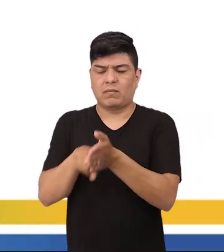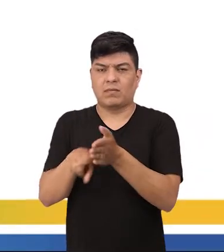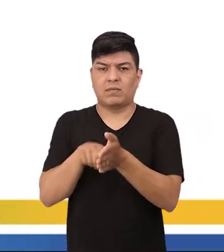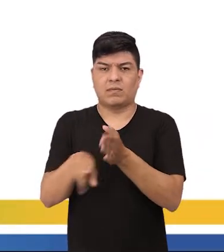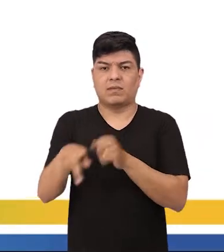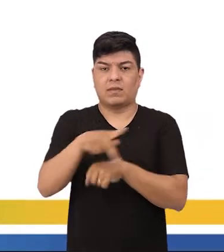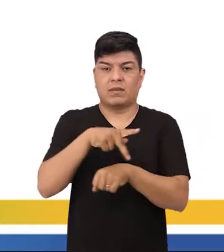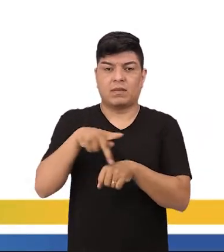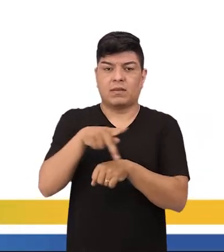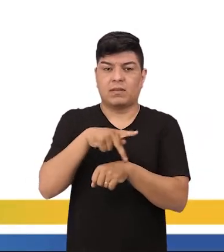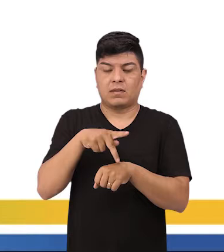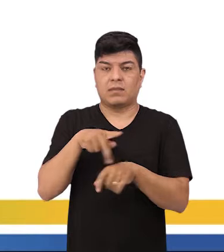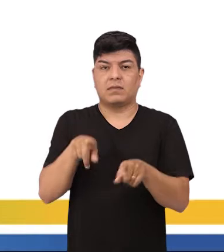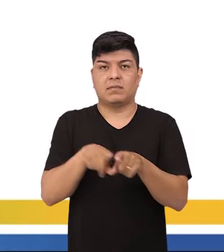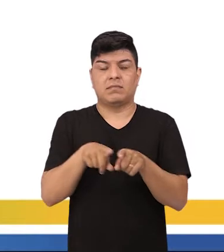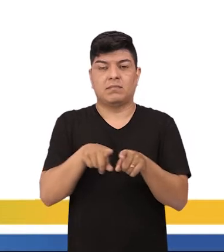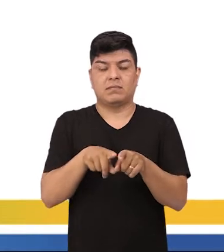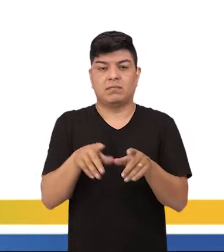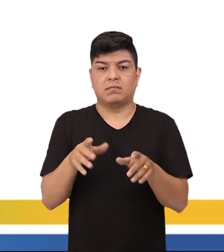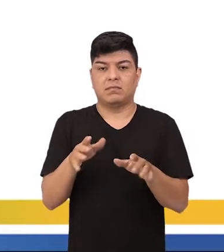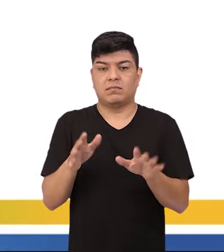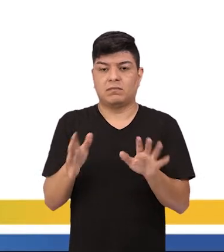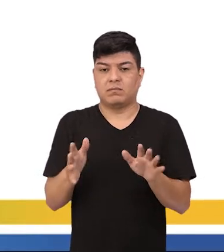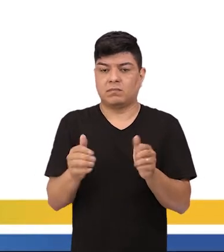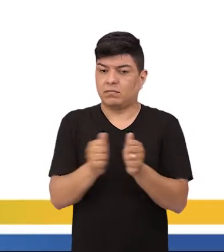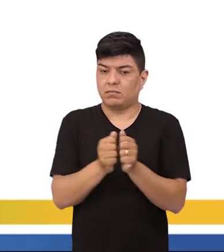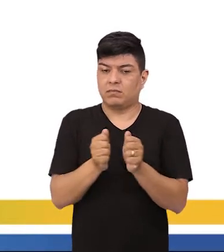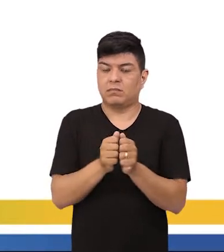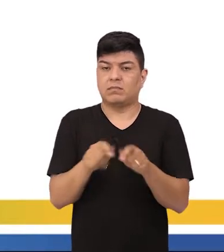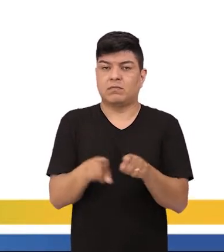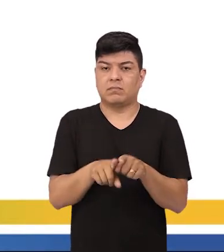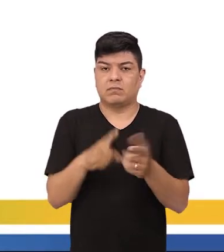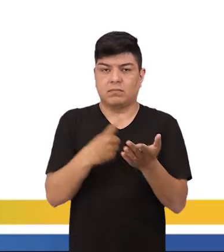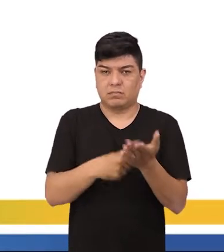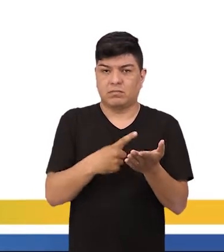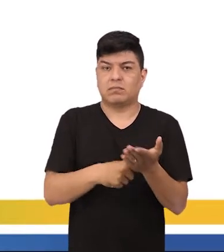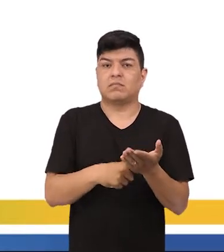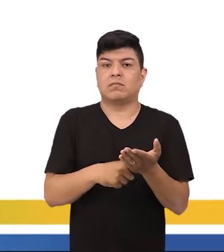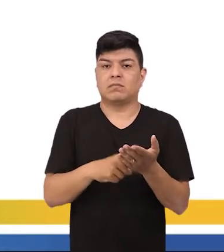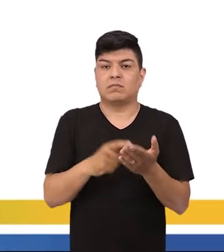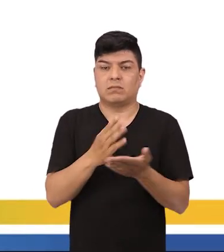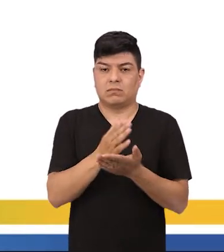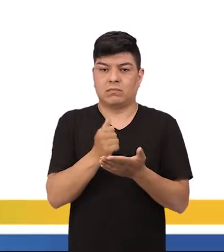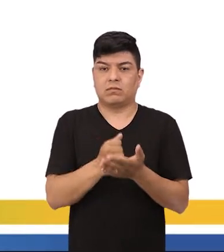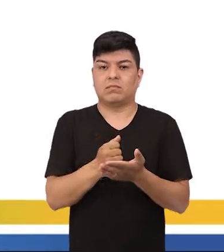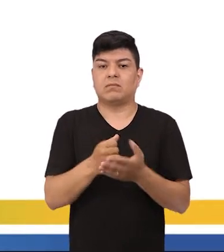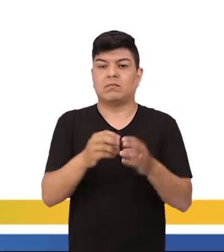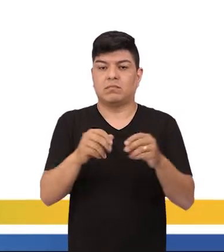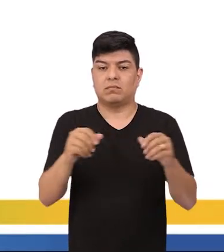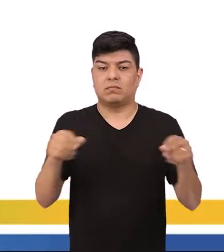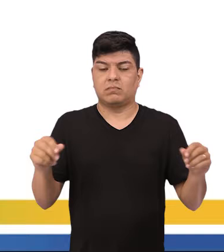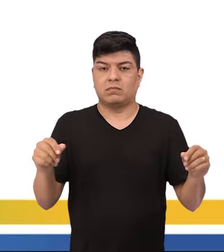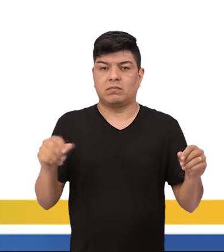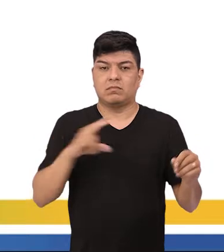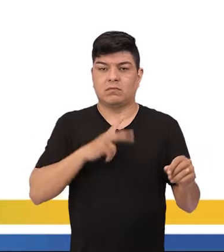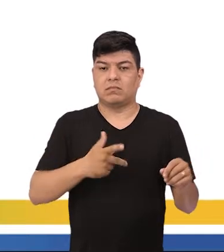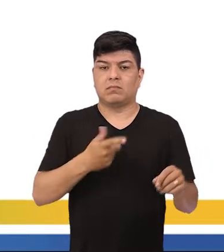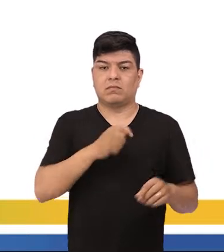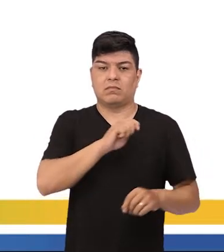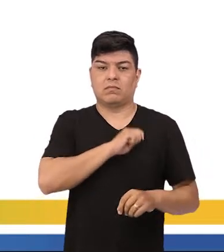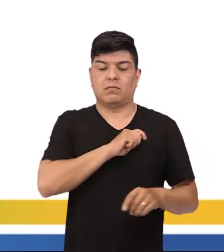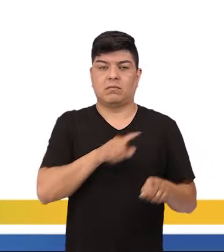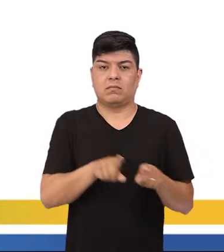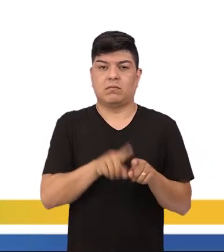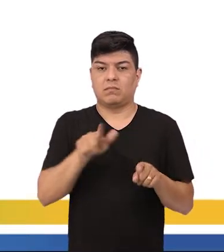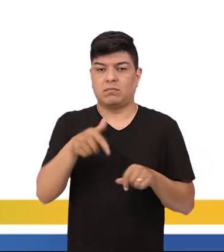por países em expansão que não faziam parte desse acordo, né, dividia, então, as terras entre Portugal e Espanha,